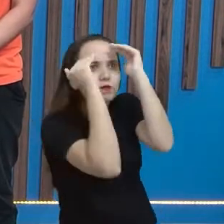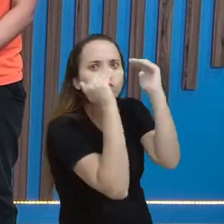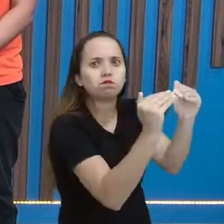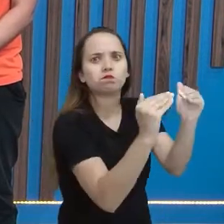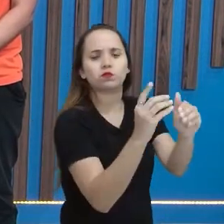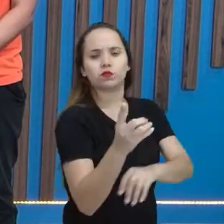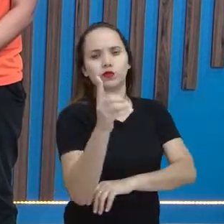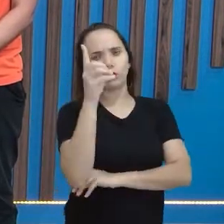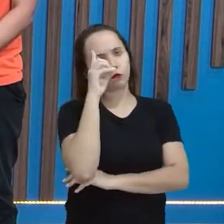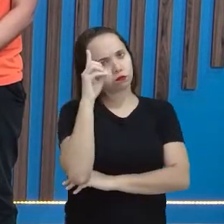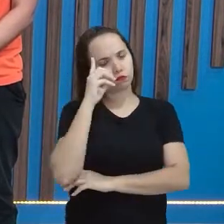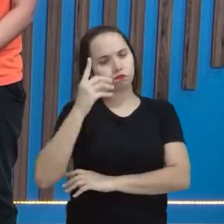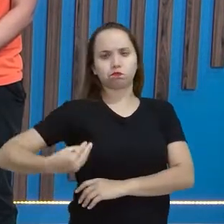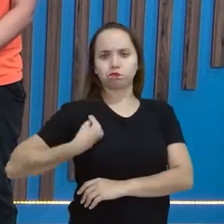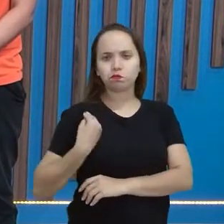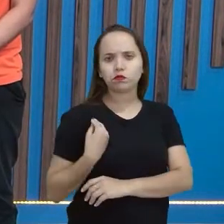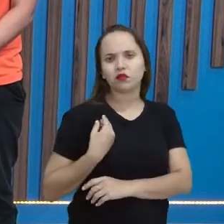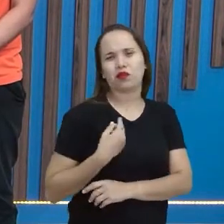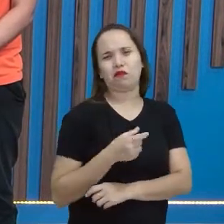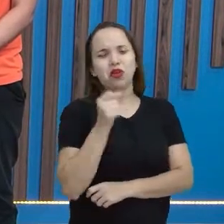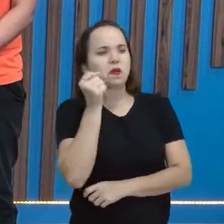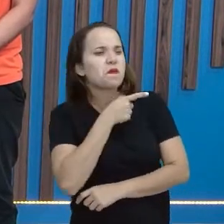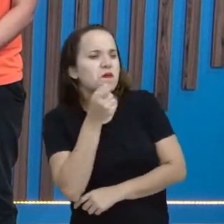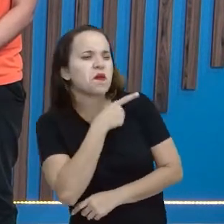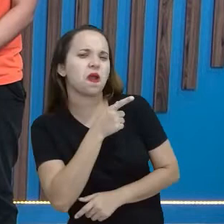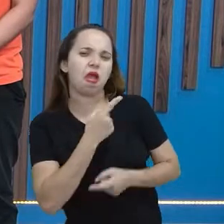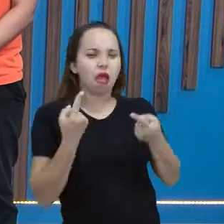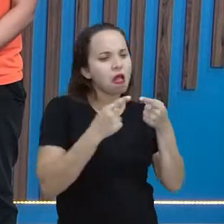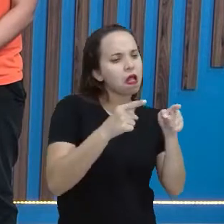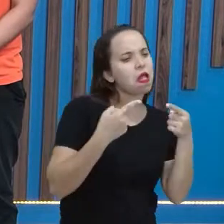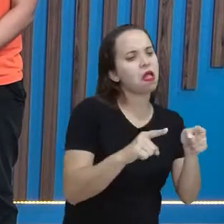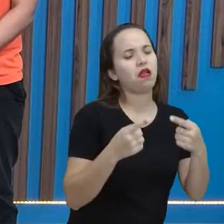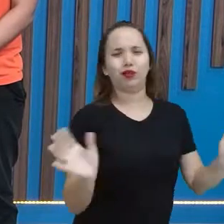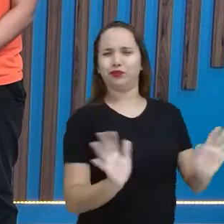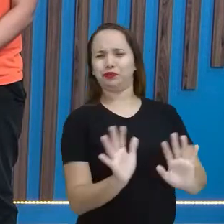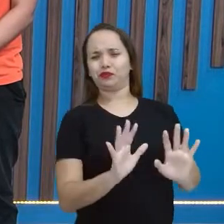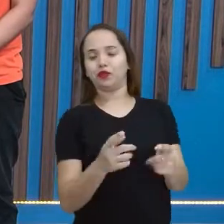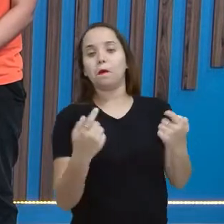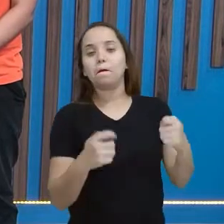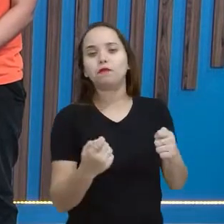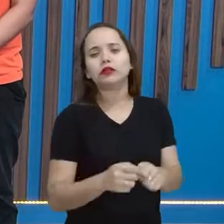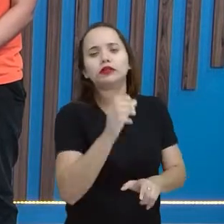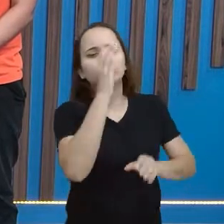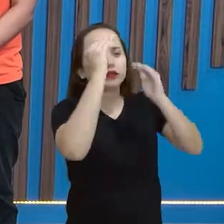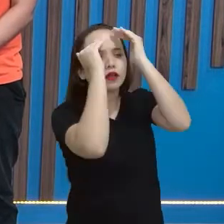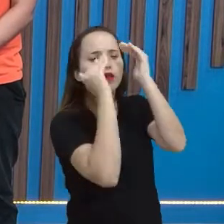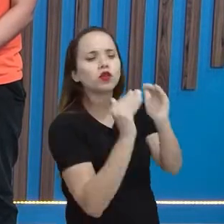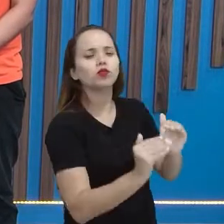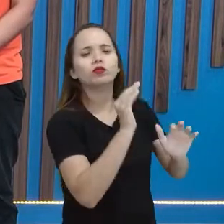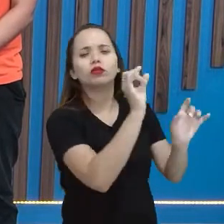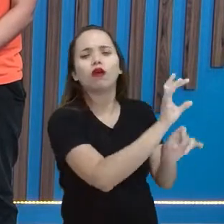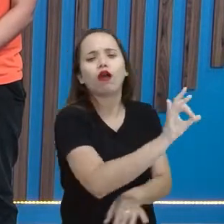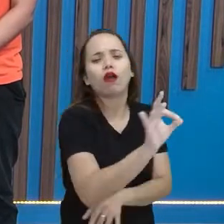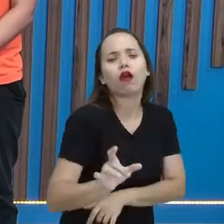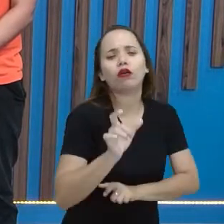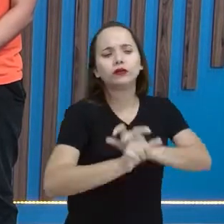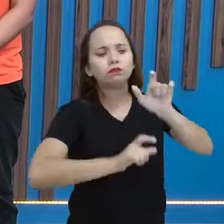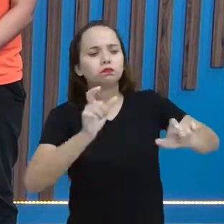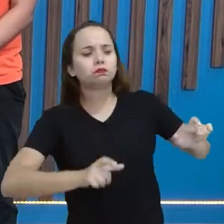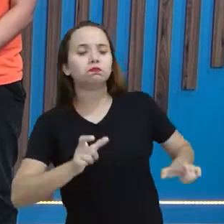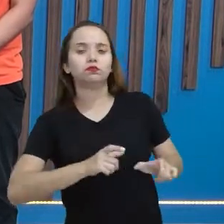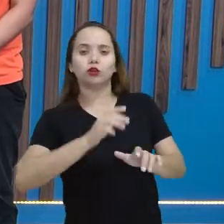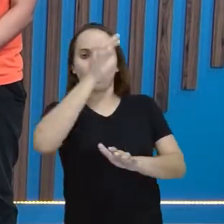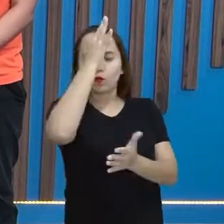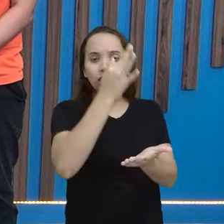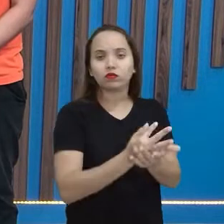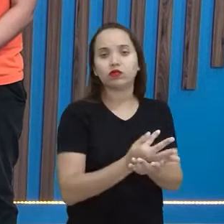estar com brincadeiras chatas com o colega. Cada um respeita a fé um do outro, ou até se não tiver essas práticas de fé, né,